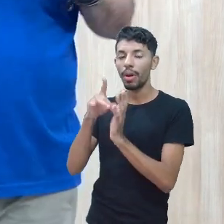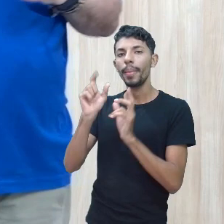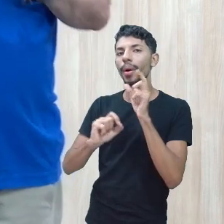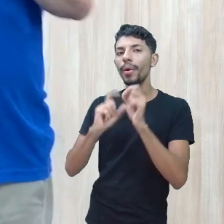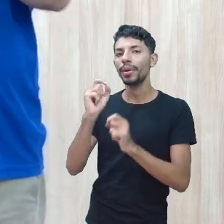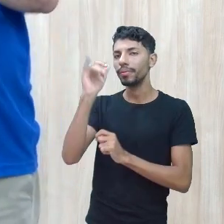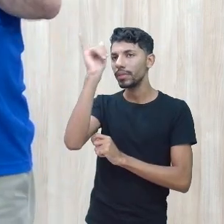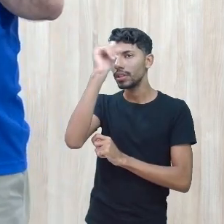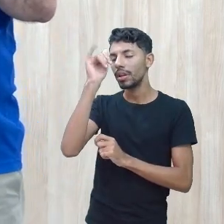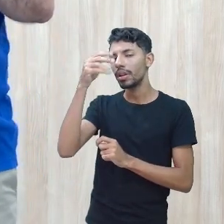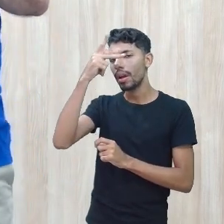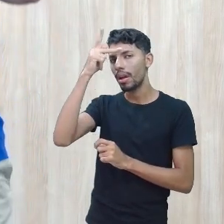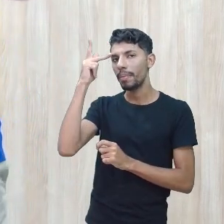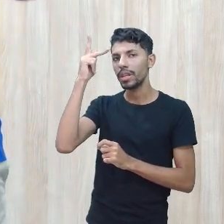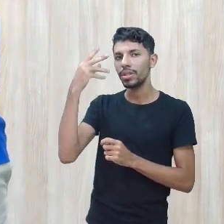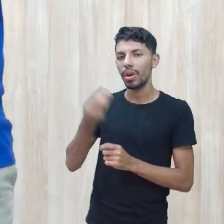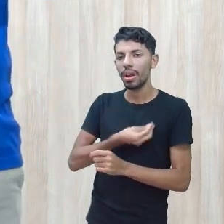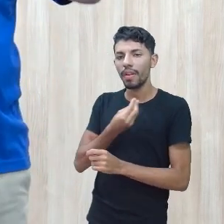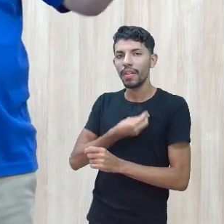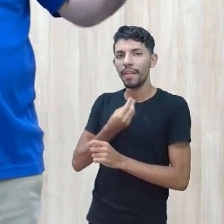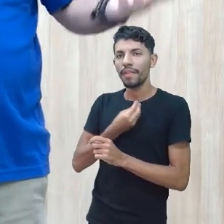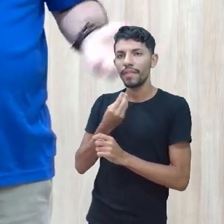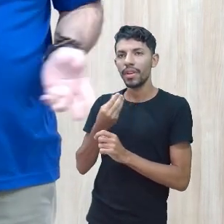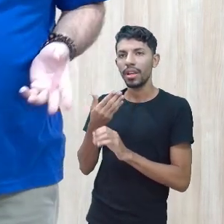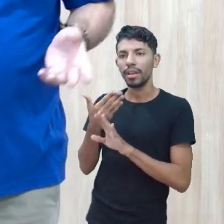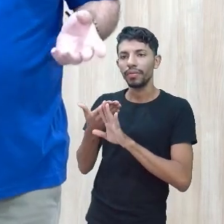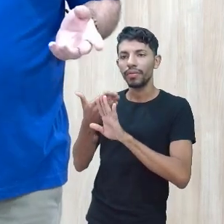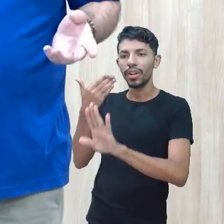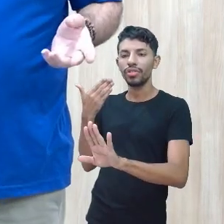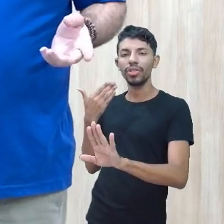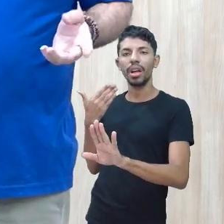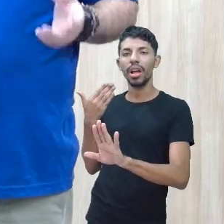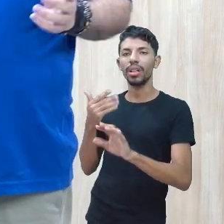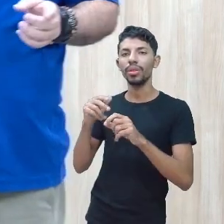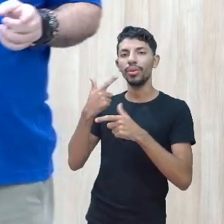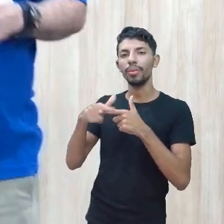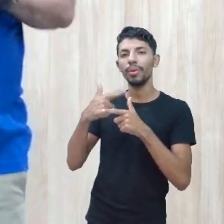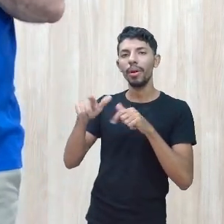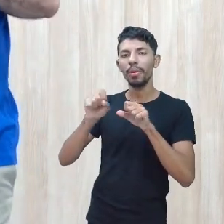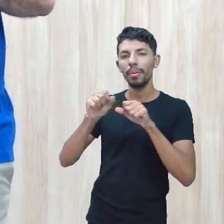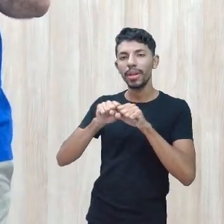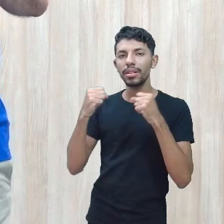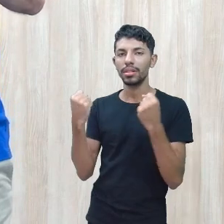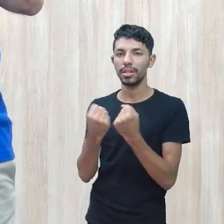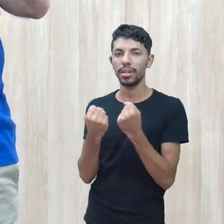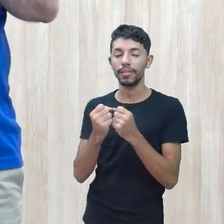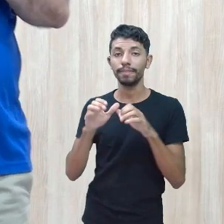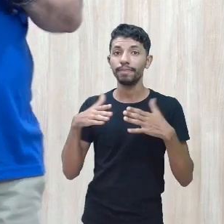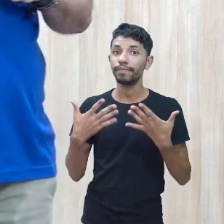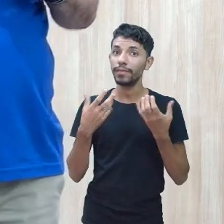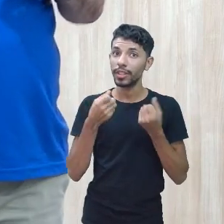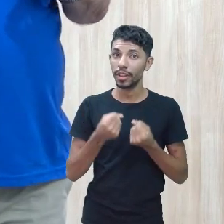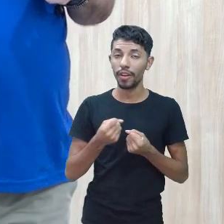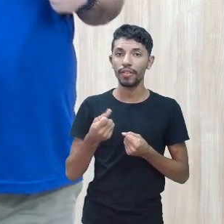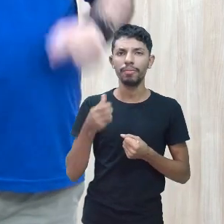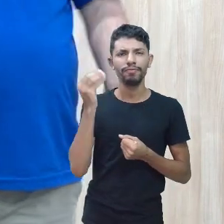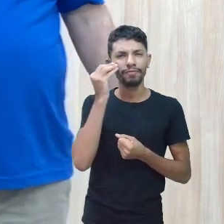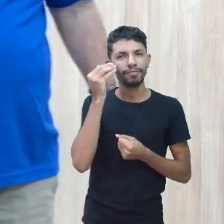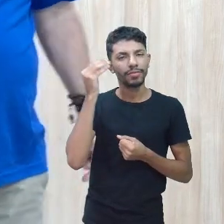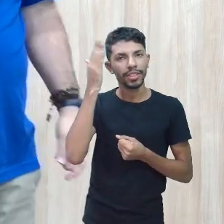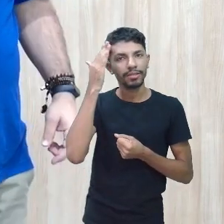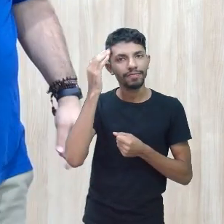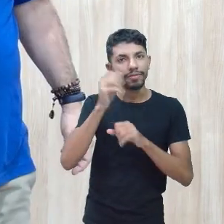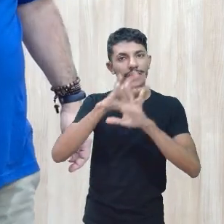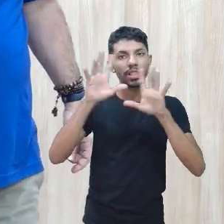que vivia alheio aos problemas da sociedade. Então vamos se ligar e vamos tentar entender